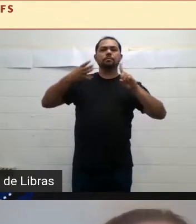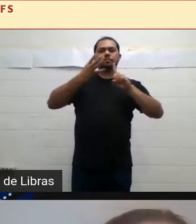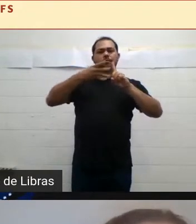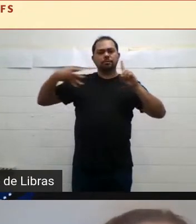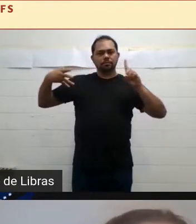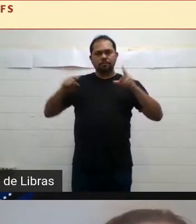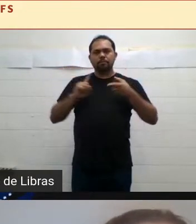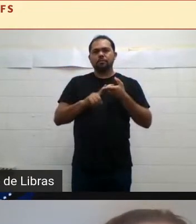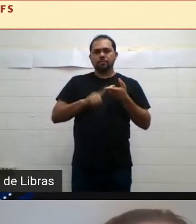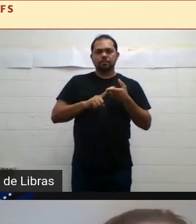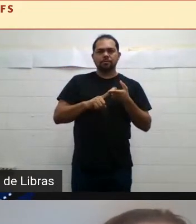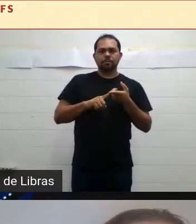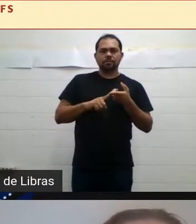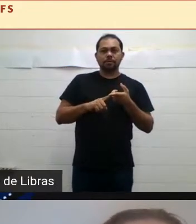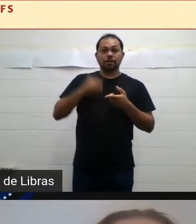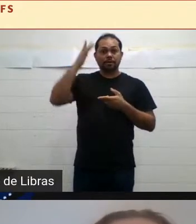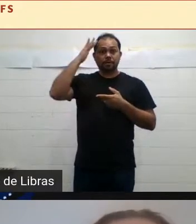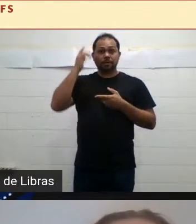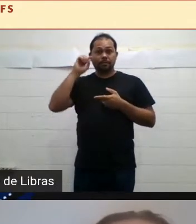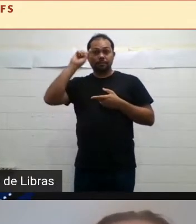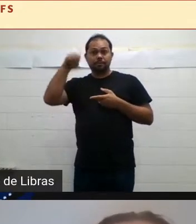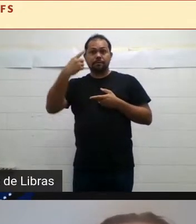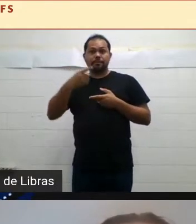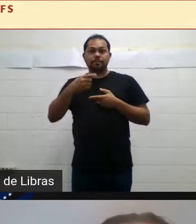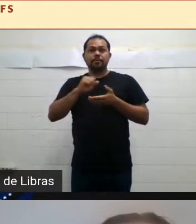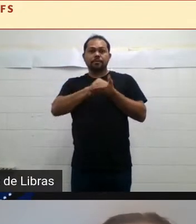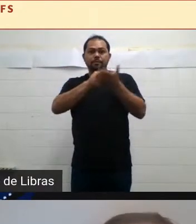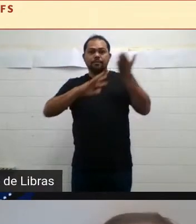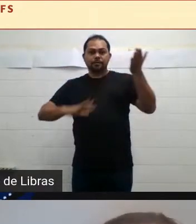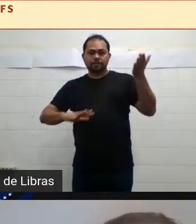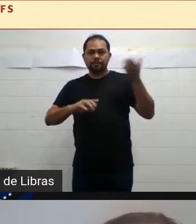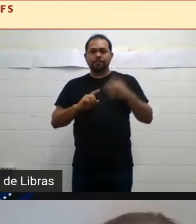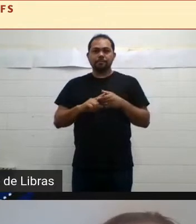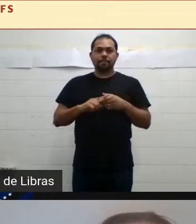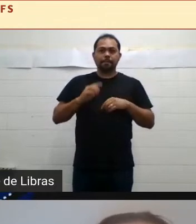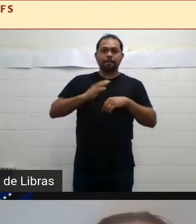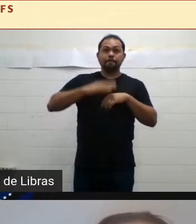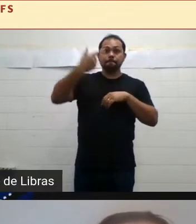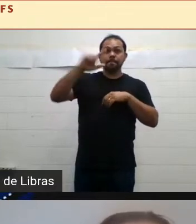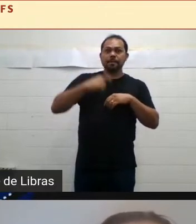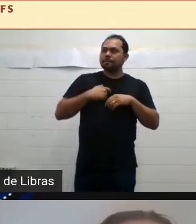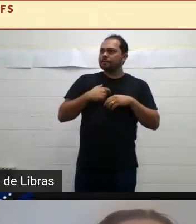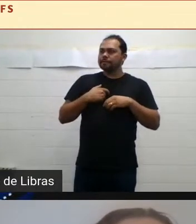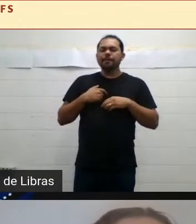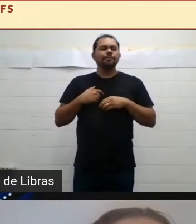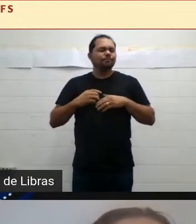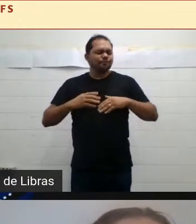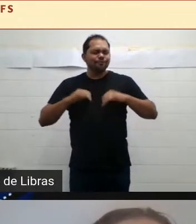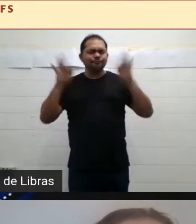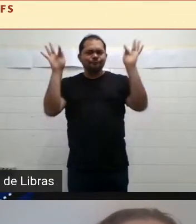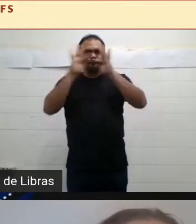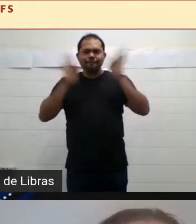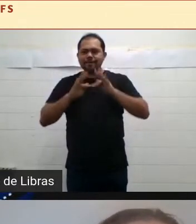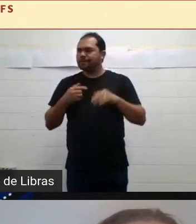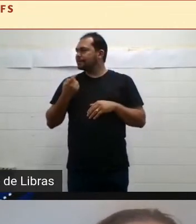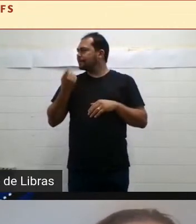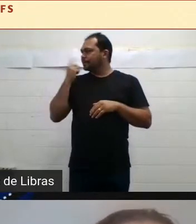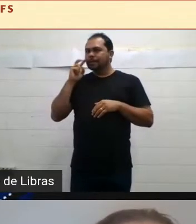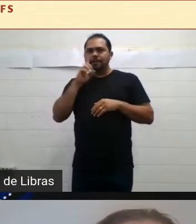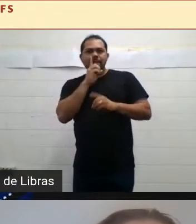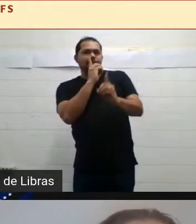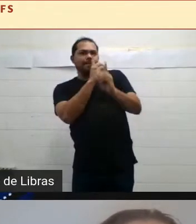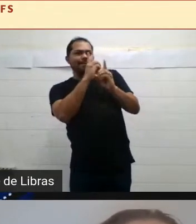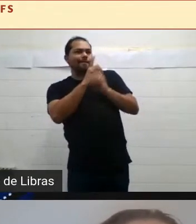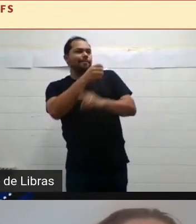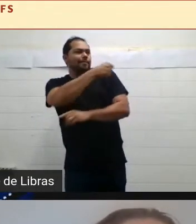ainda teremos amanhã atividades. Mas uma das coisas que mais me deixa contente é ver os nossos egressos, né? Mostrando o seu